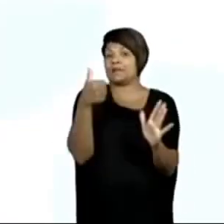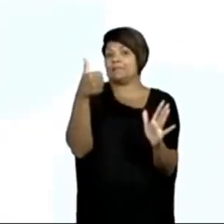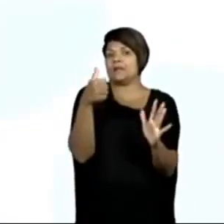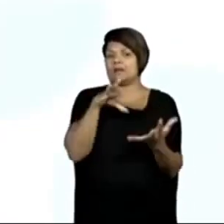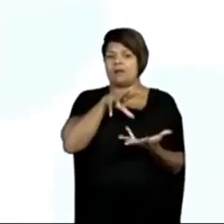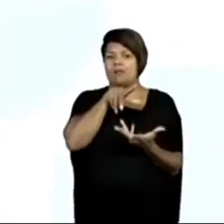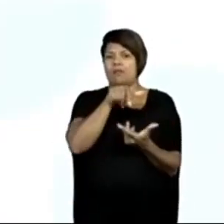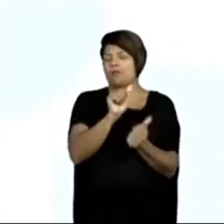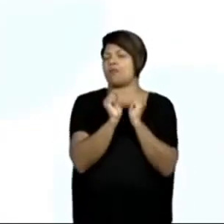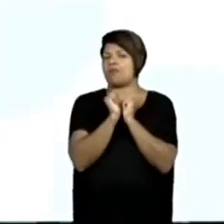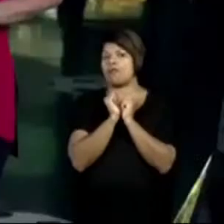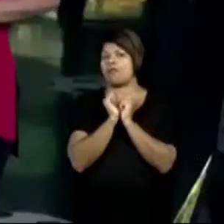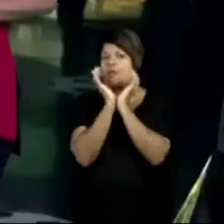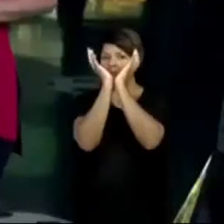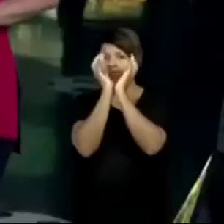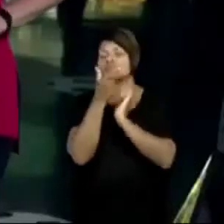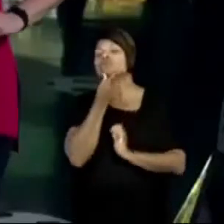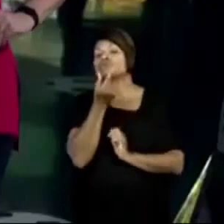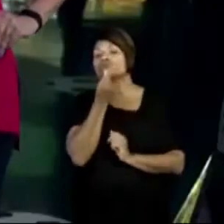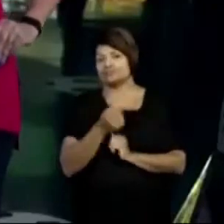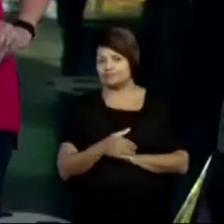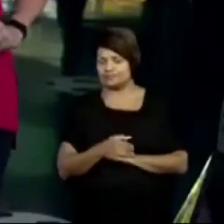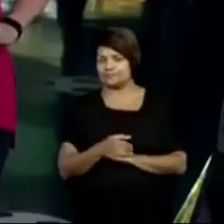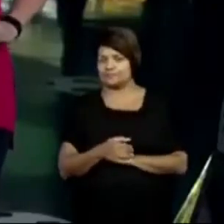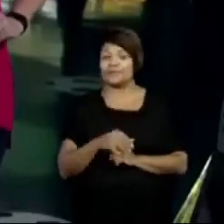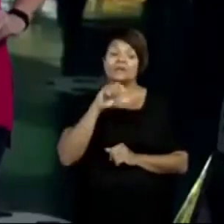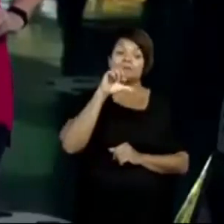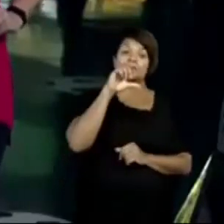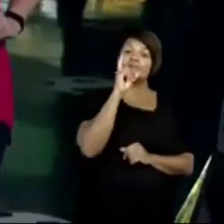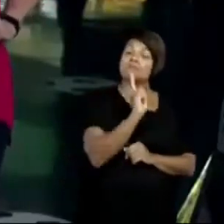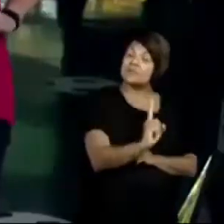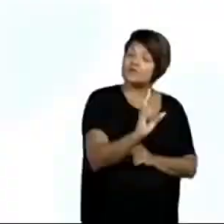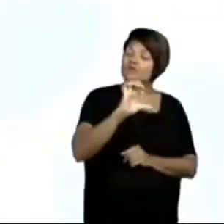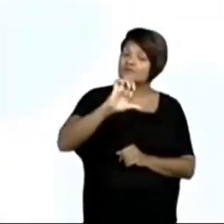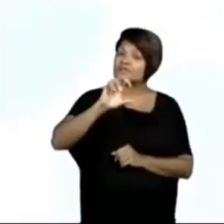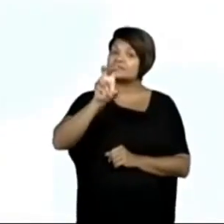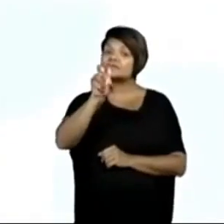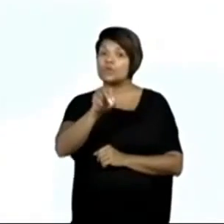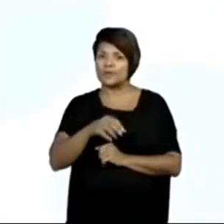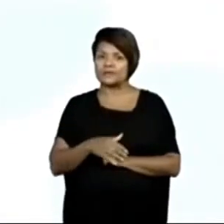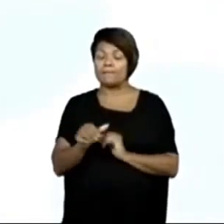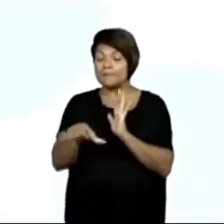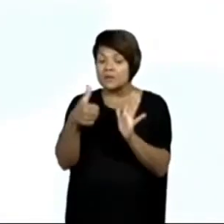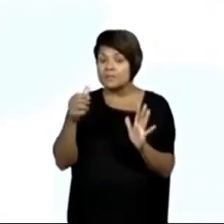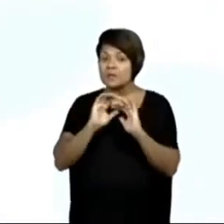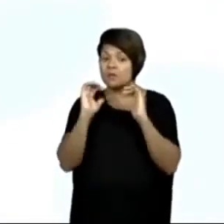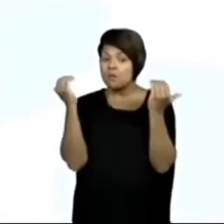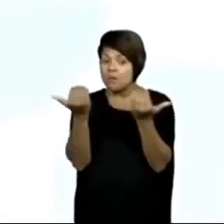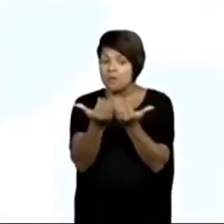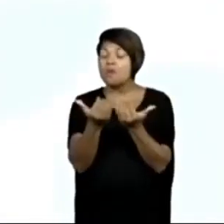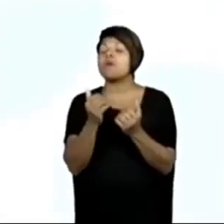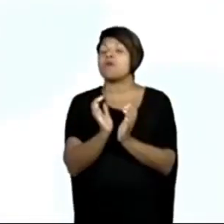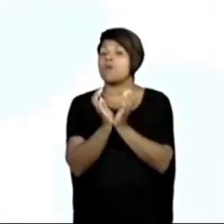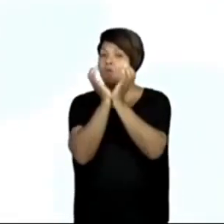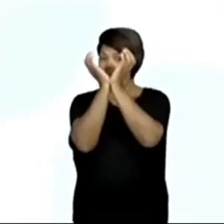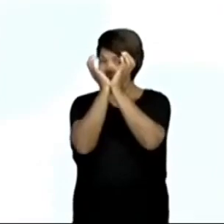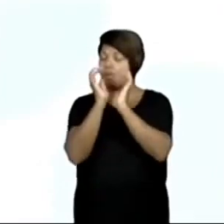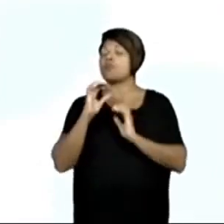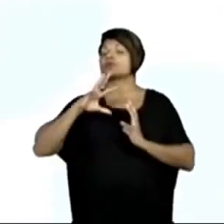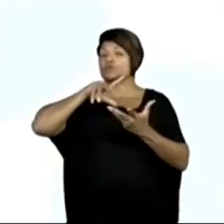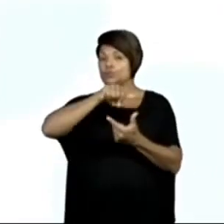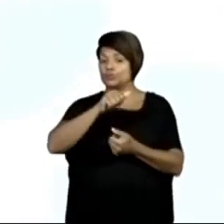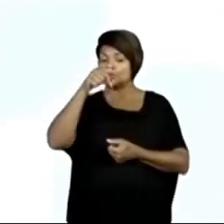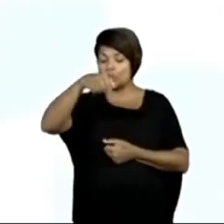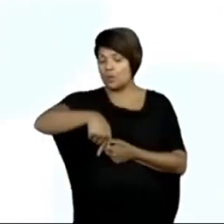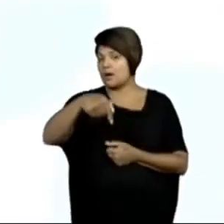Mundo masculina. E em 1950, Fran, a primeira Copa do Mundo sediada aqui no